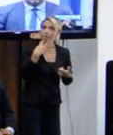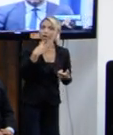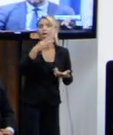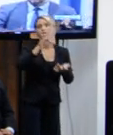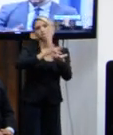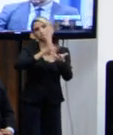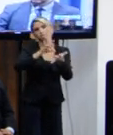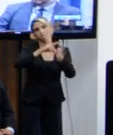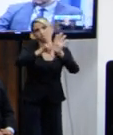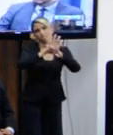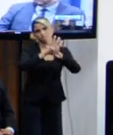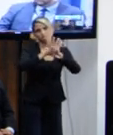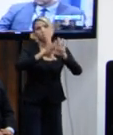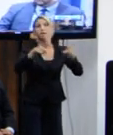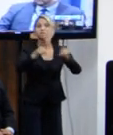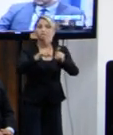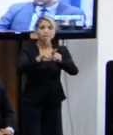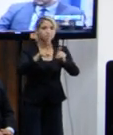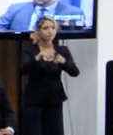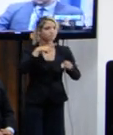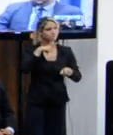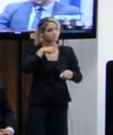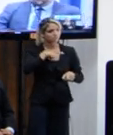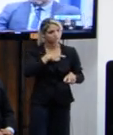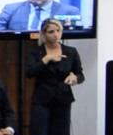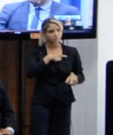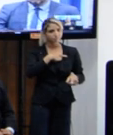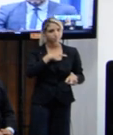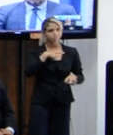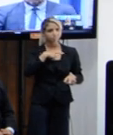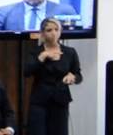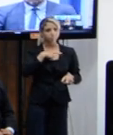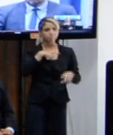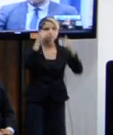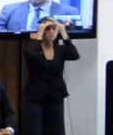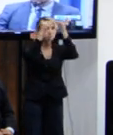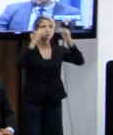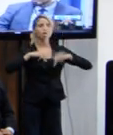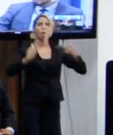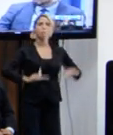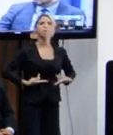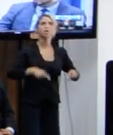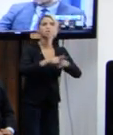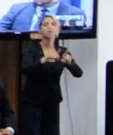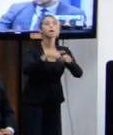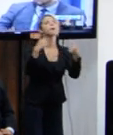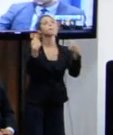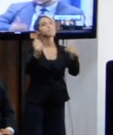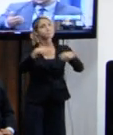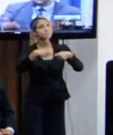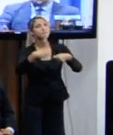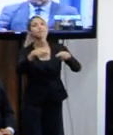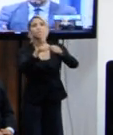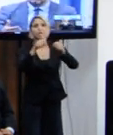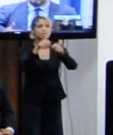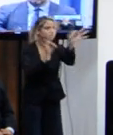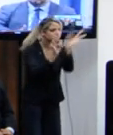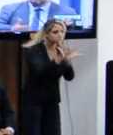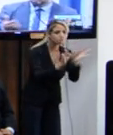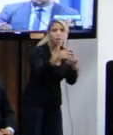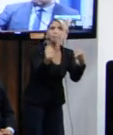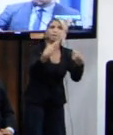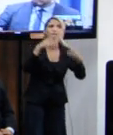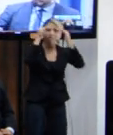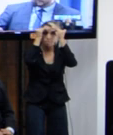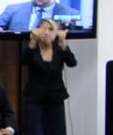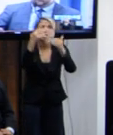momento, prezou muito pelo humano, por fazer alterações, por fazer medidas administrativas que respeitassem as pessoas